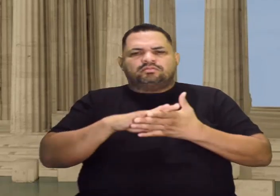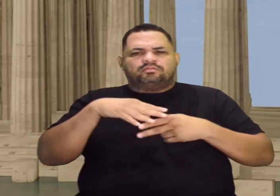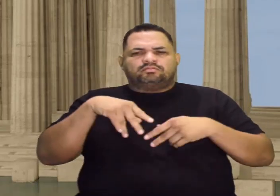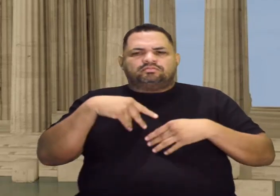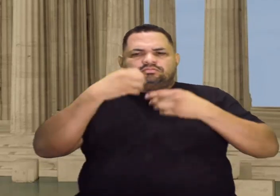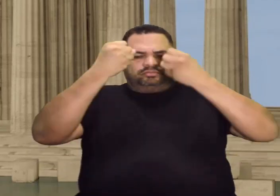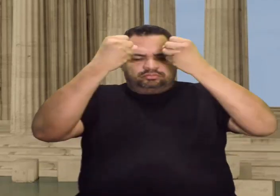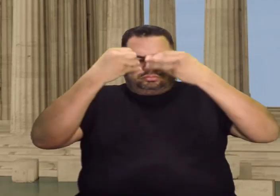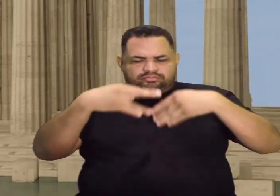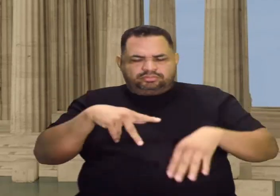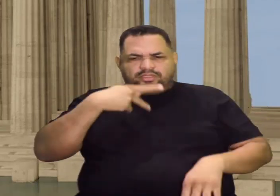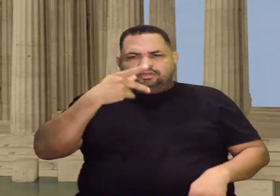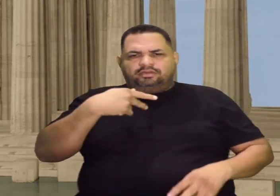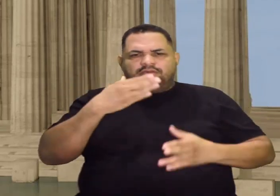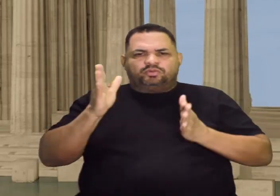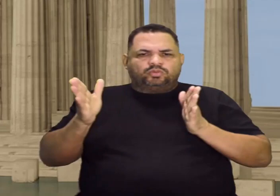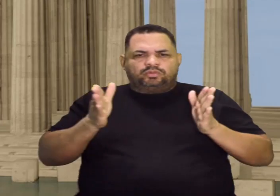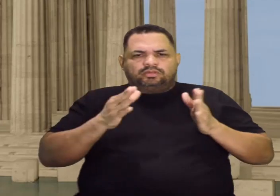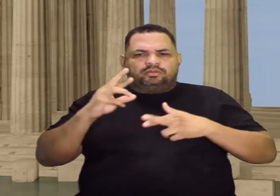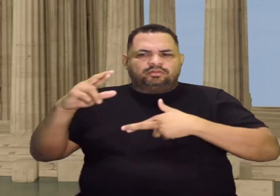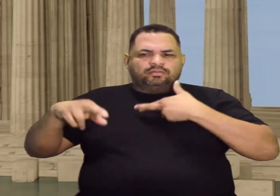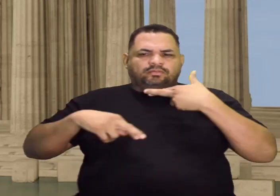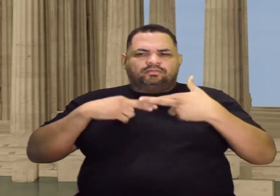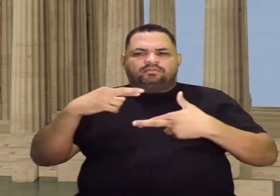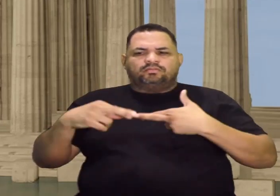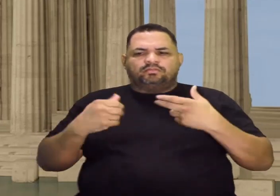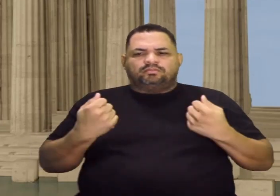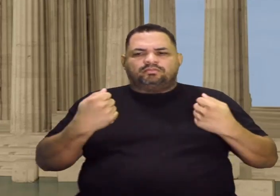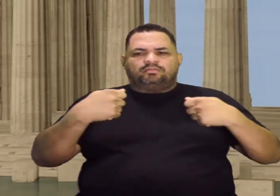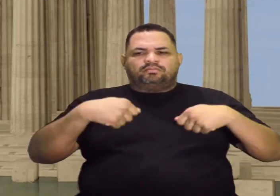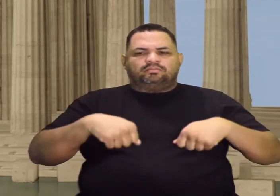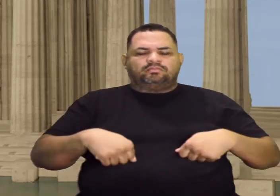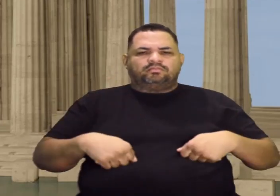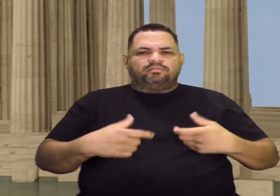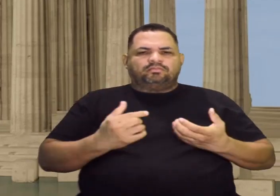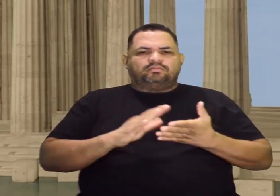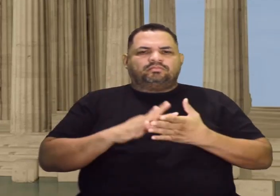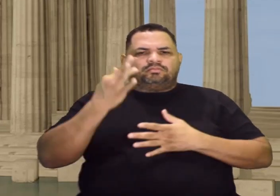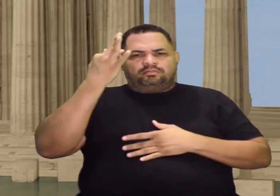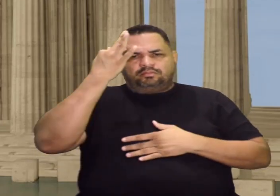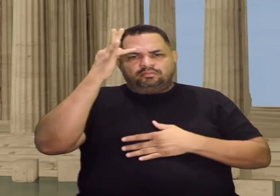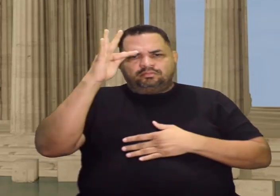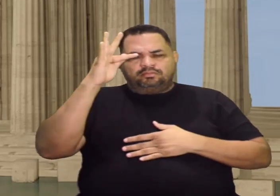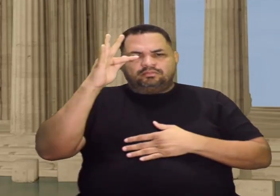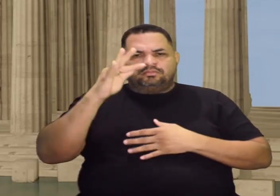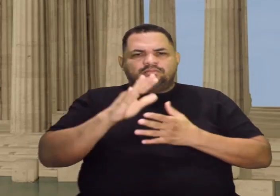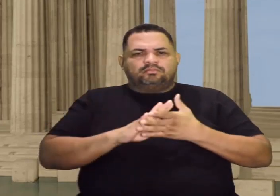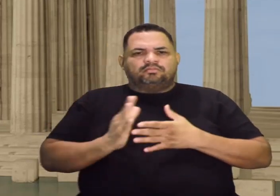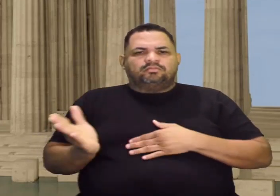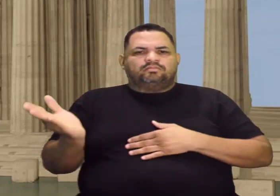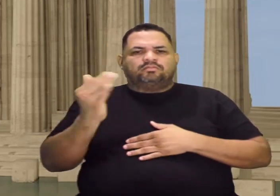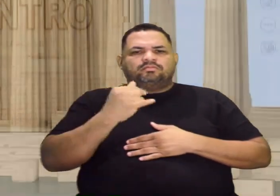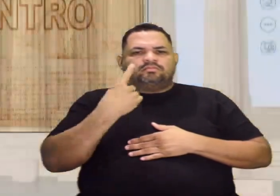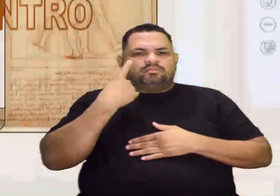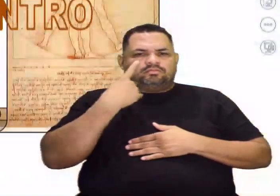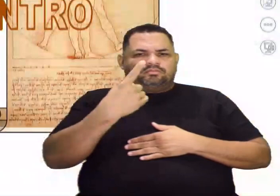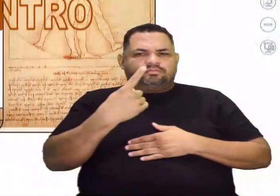no período do Renascimento, nessa perspectiva filosófica. Então vamos lá, olha